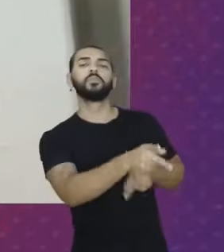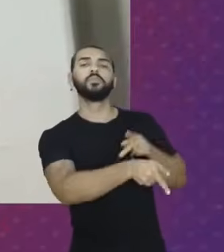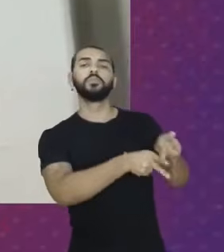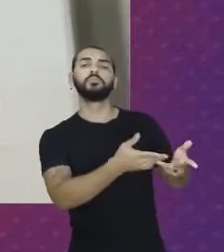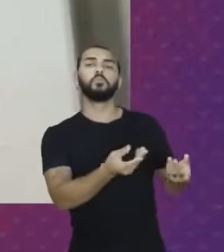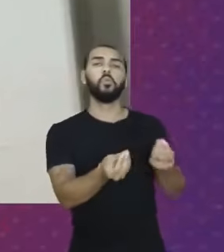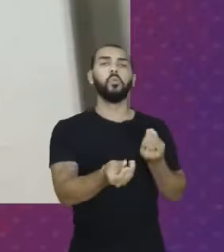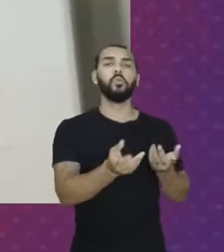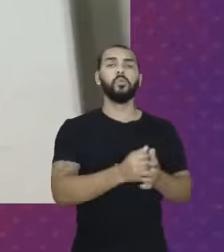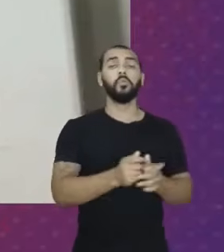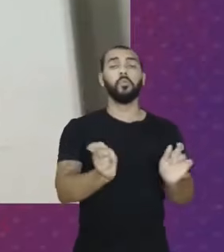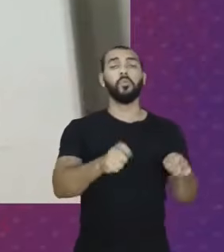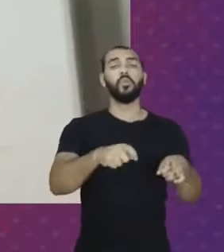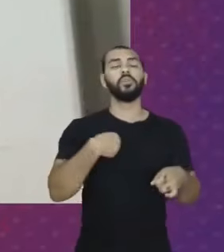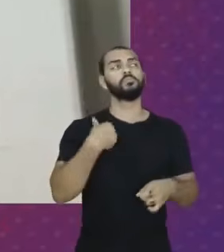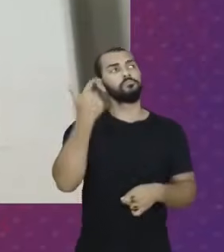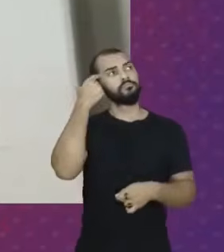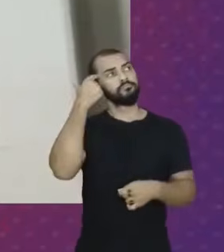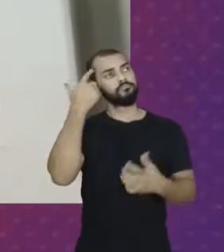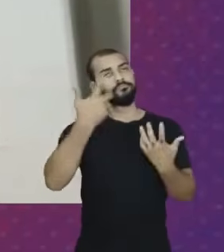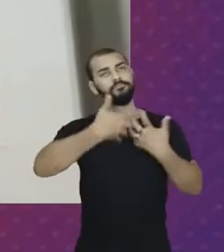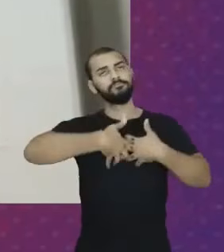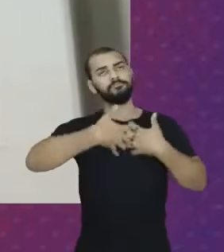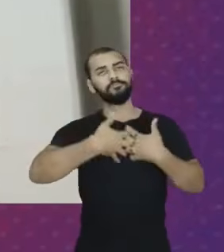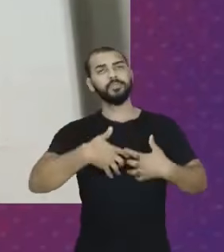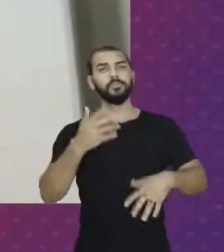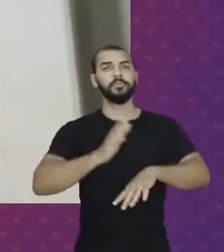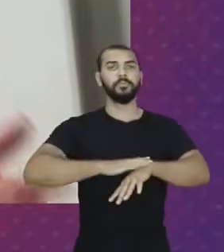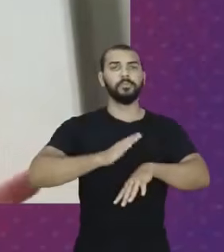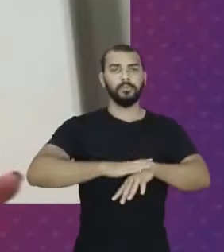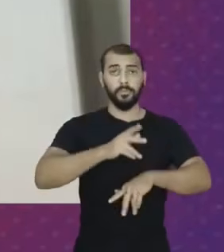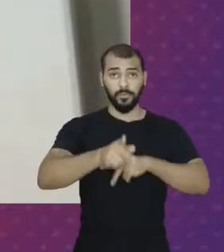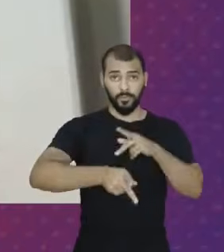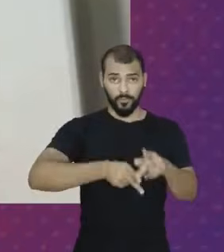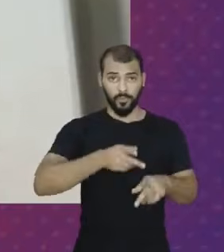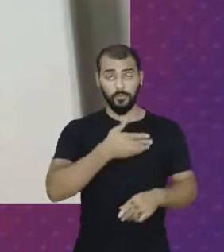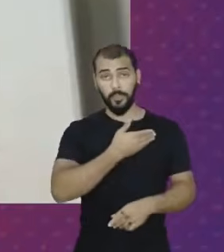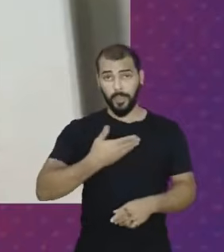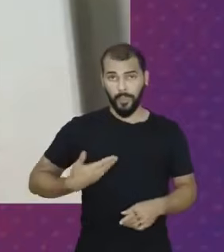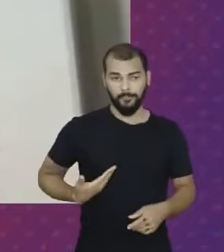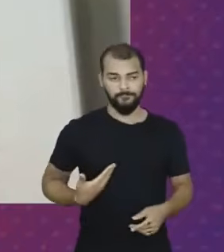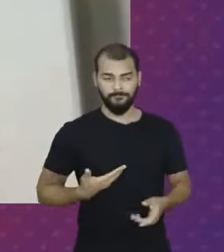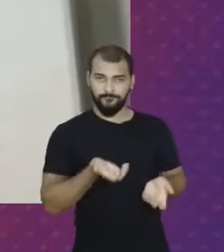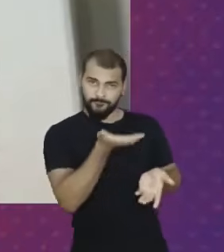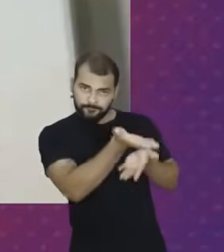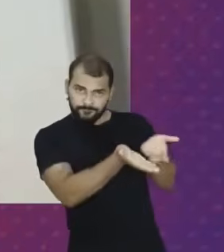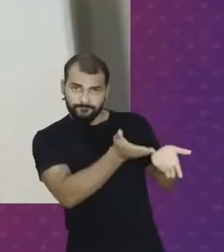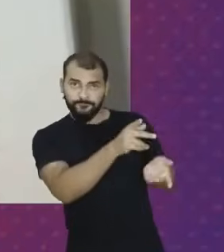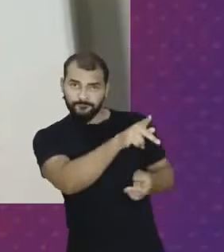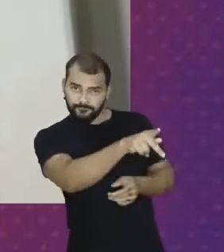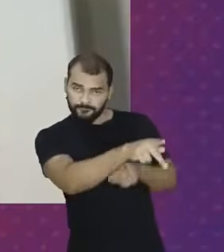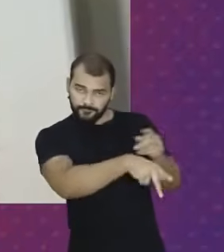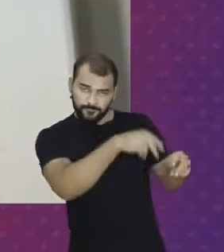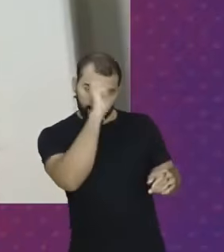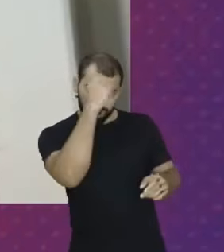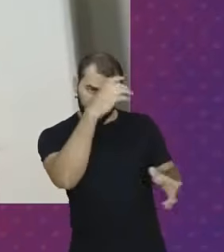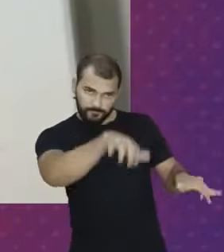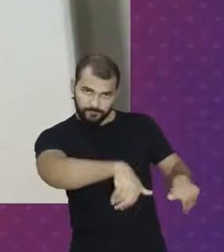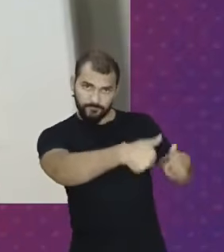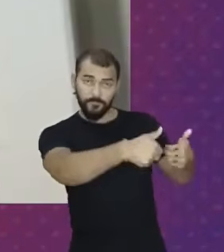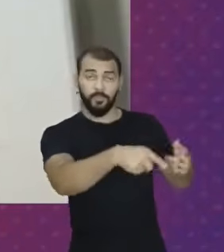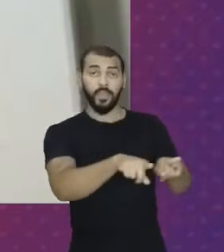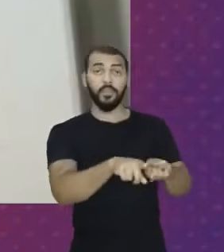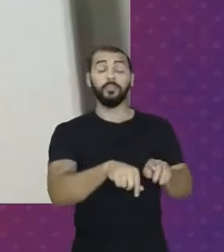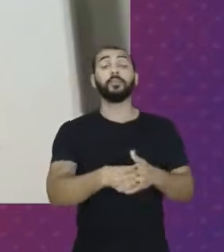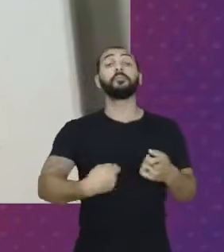para que a gente possa daí pensar em políticas públicas que possa melhorar o atendimento à população negra. Os projetos